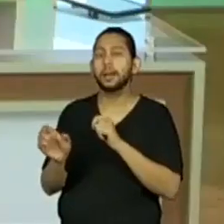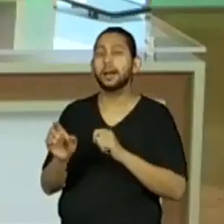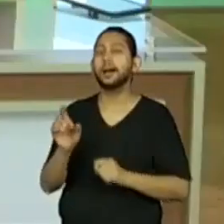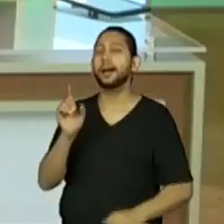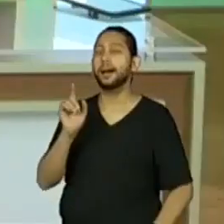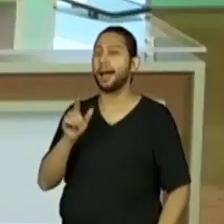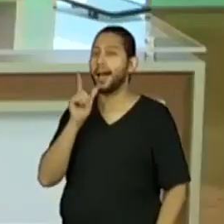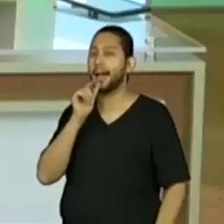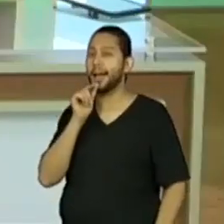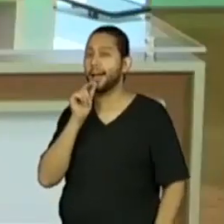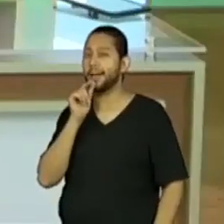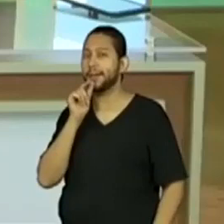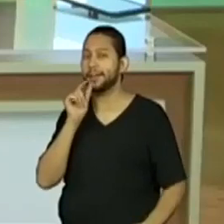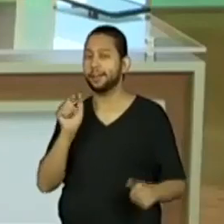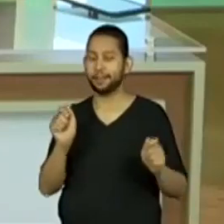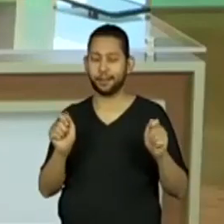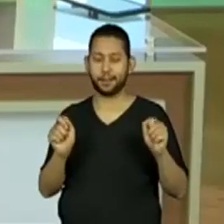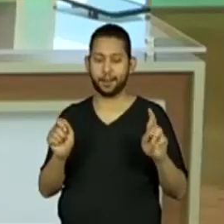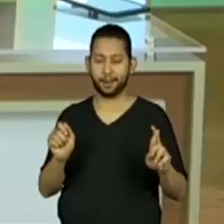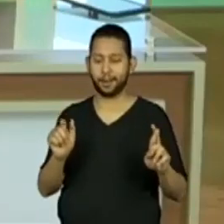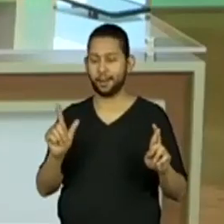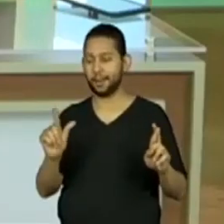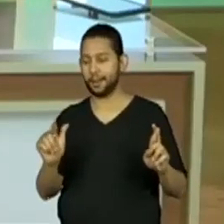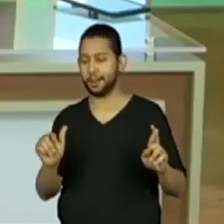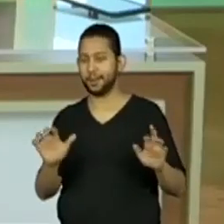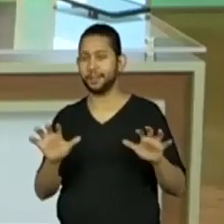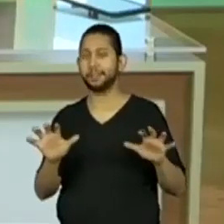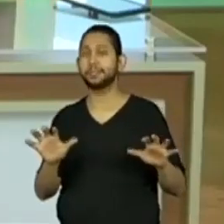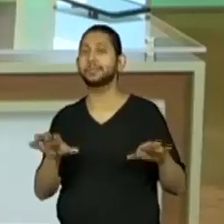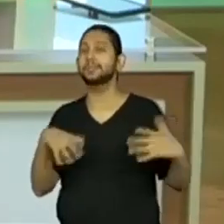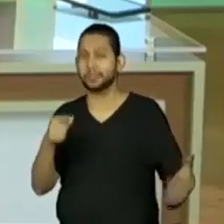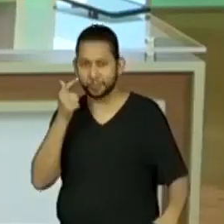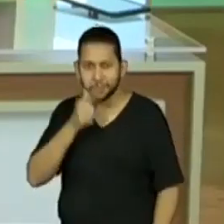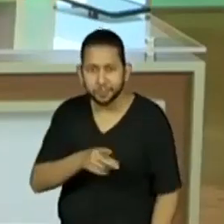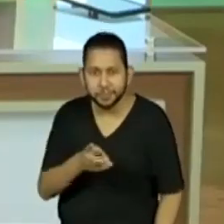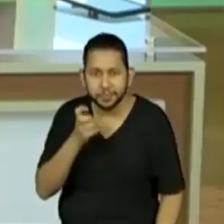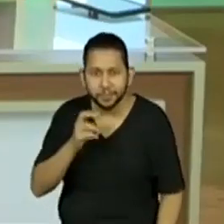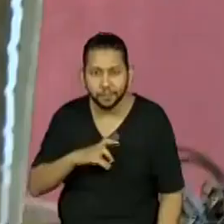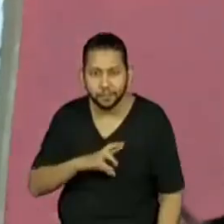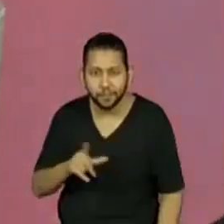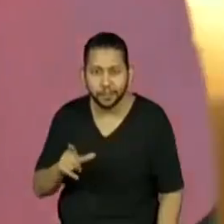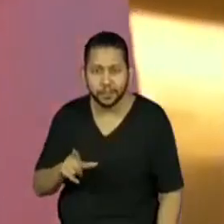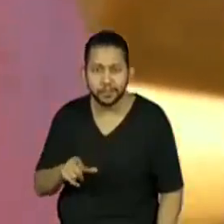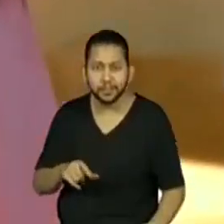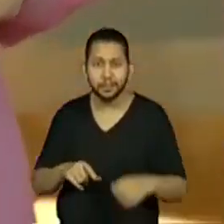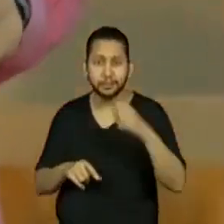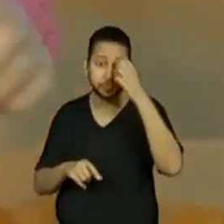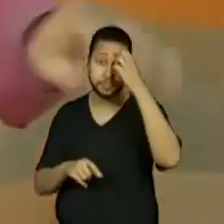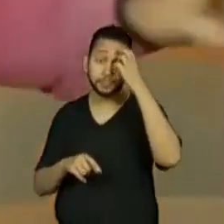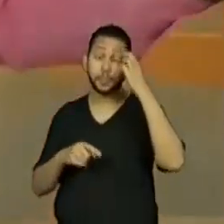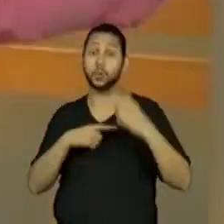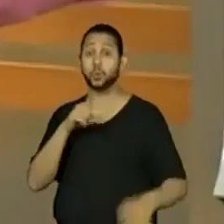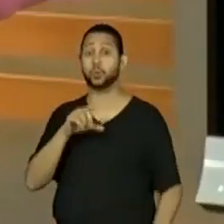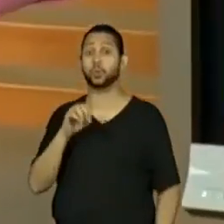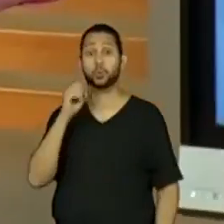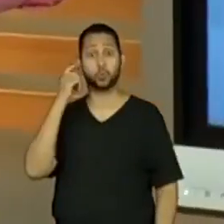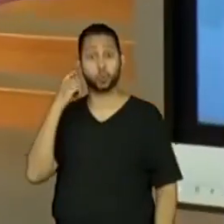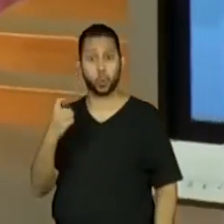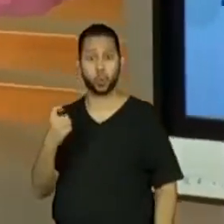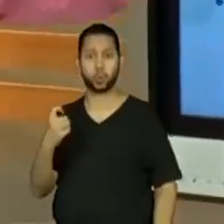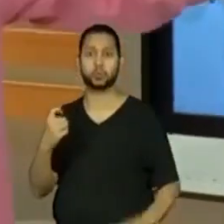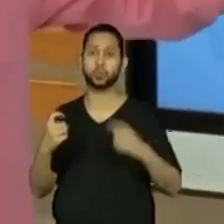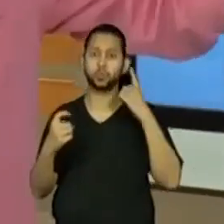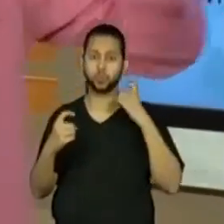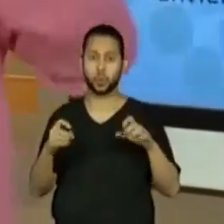Som do copo com água. E aí, em casa, o que vocês acharam? Os sons